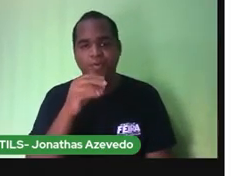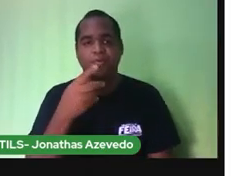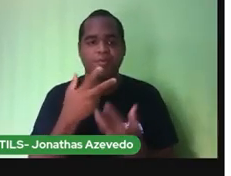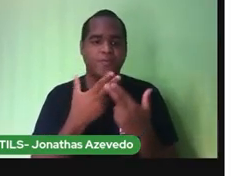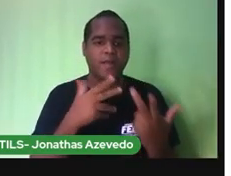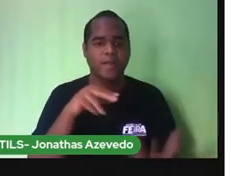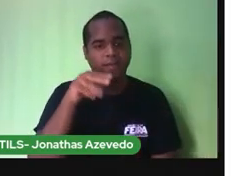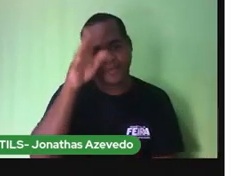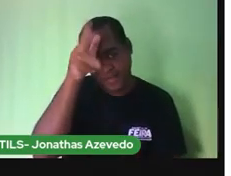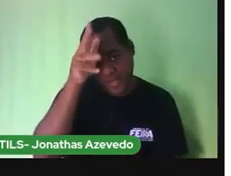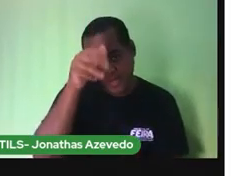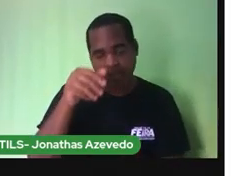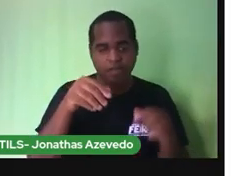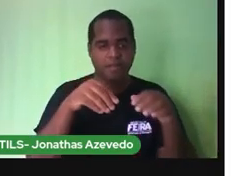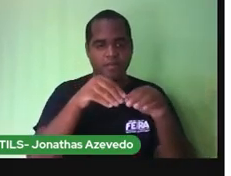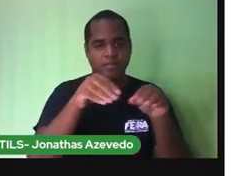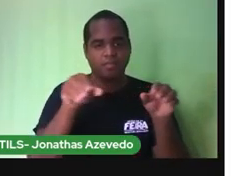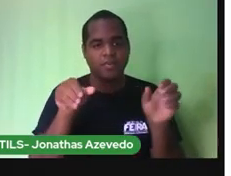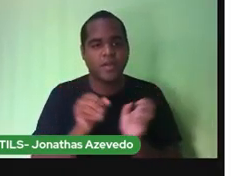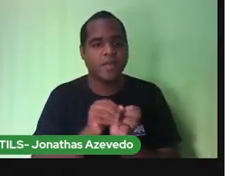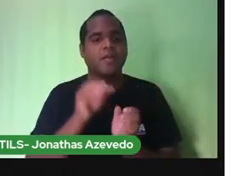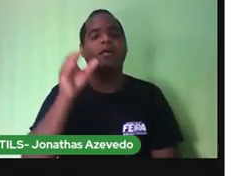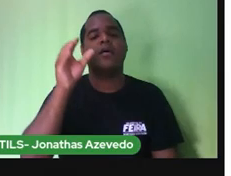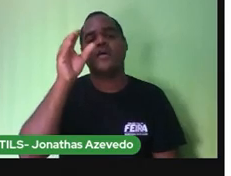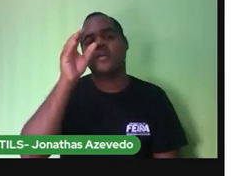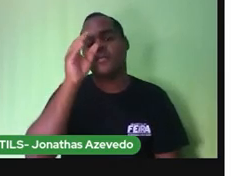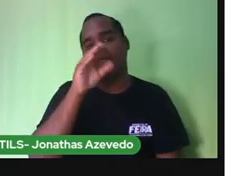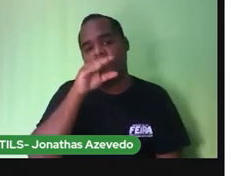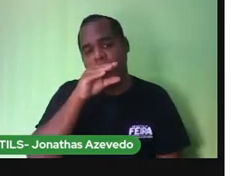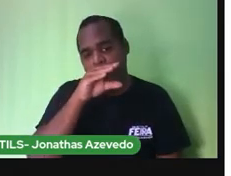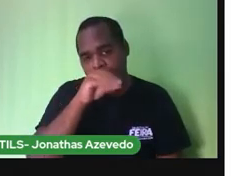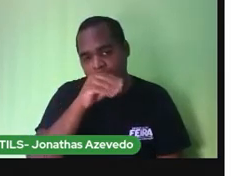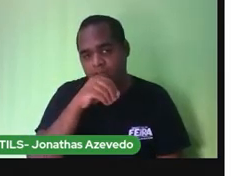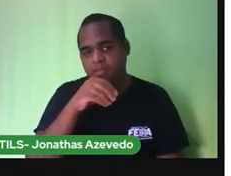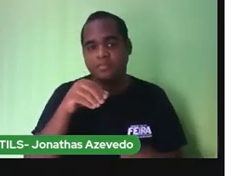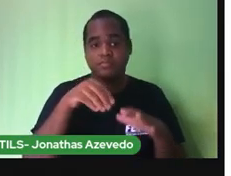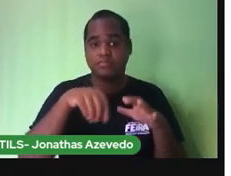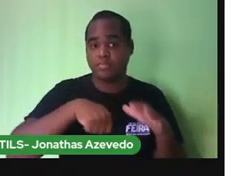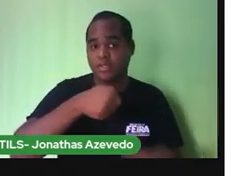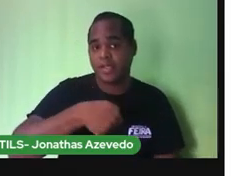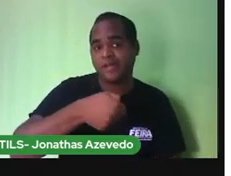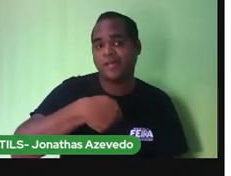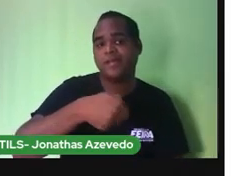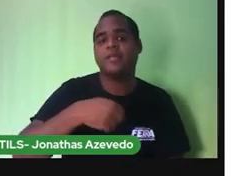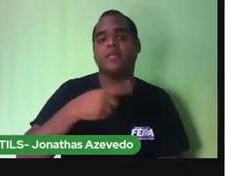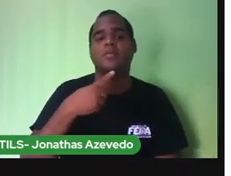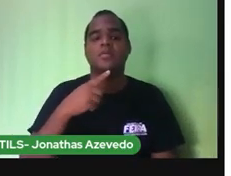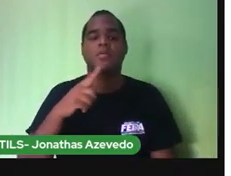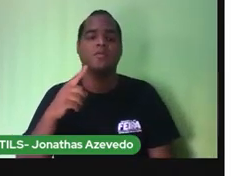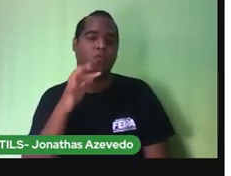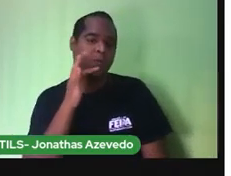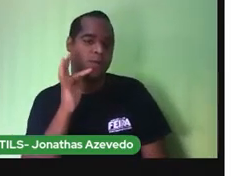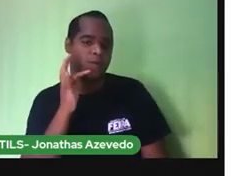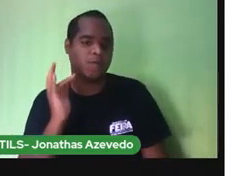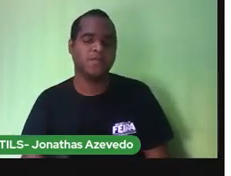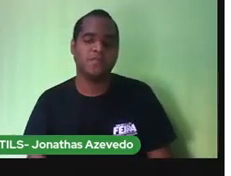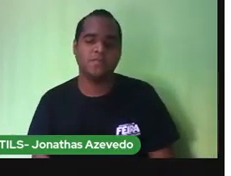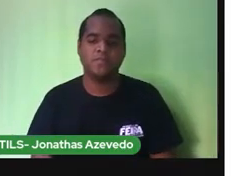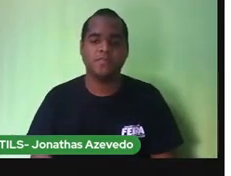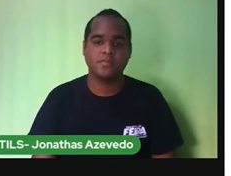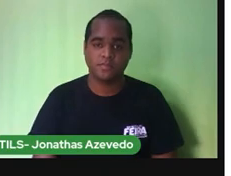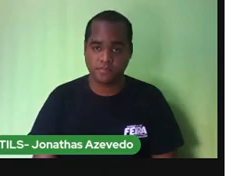galinha tigela pato panela e Jenipapo da outra com aluna nós